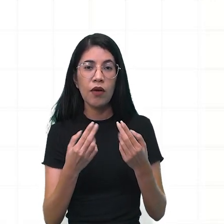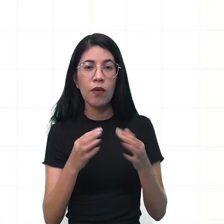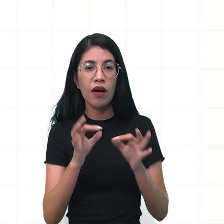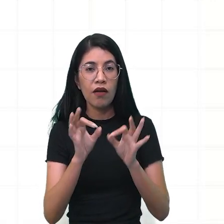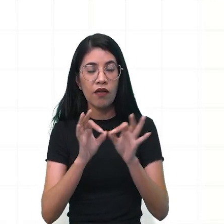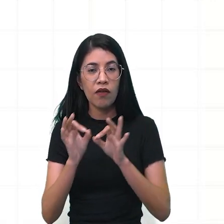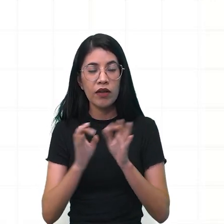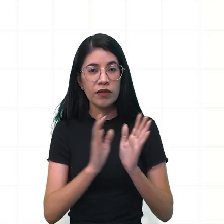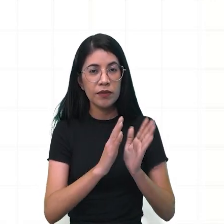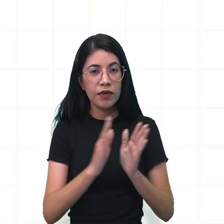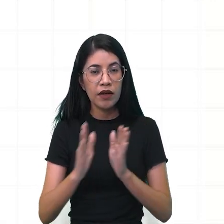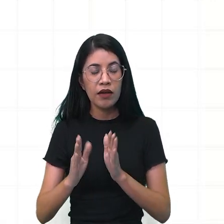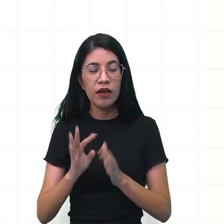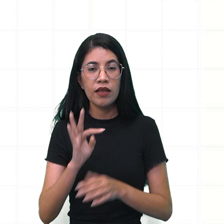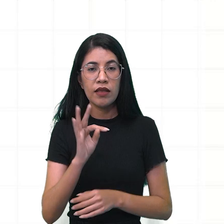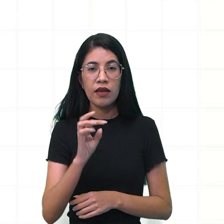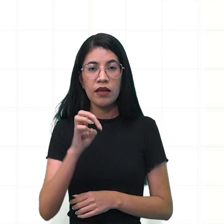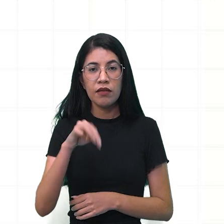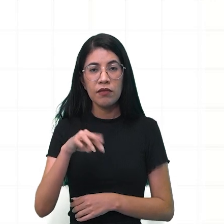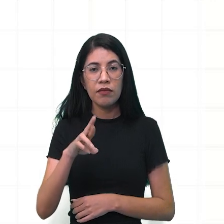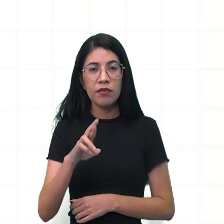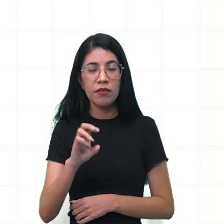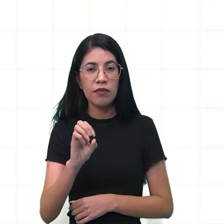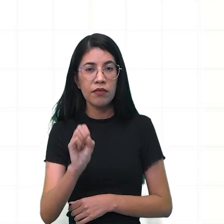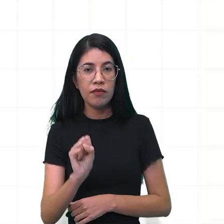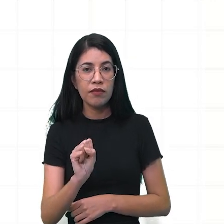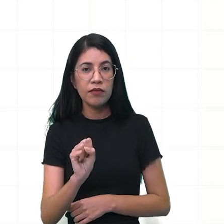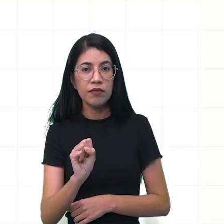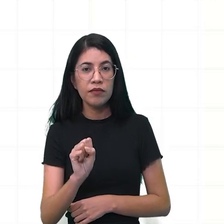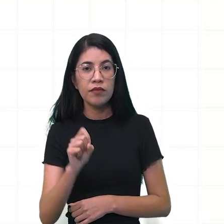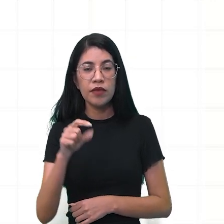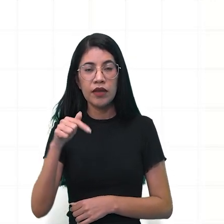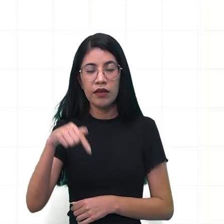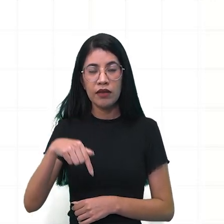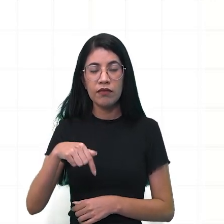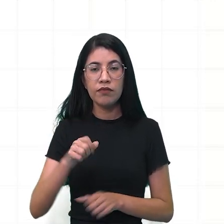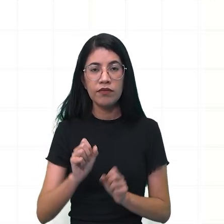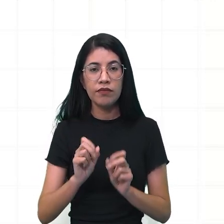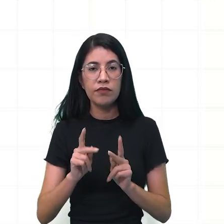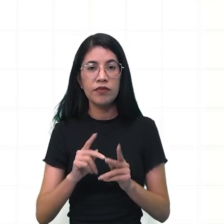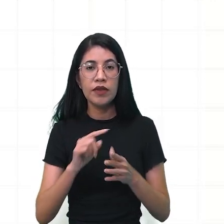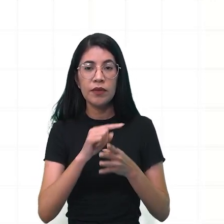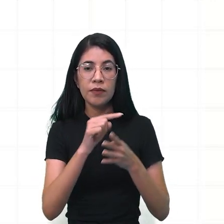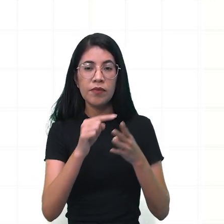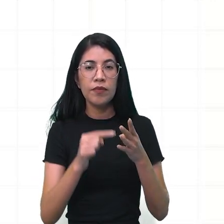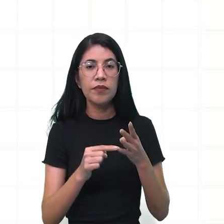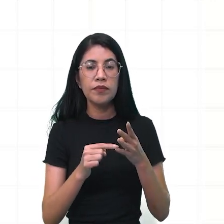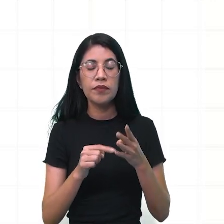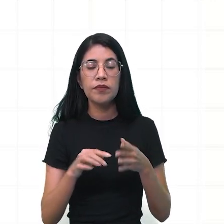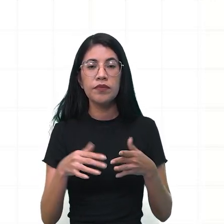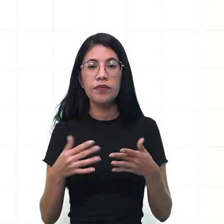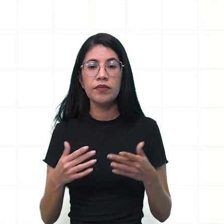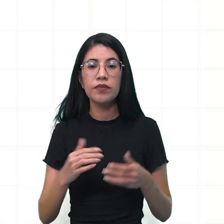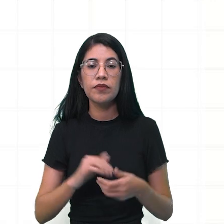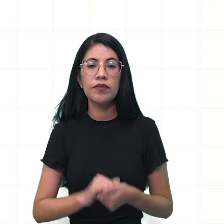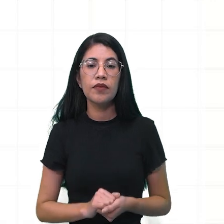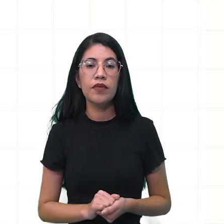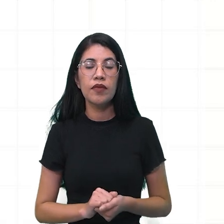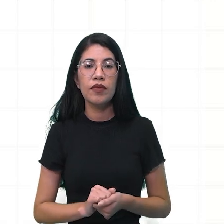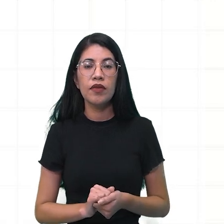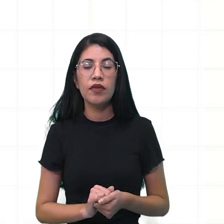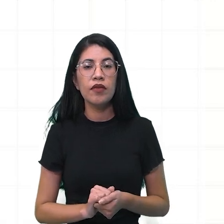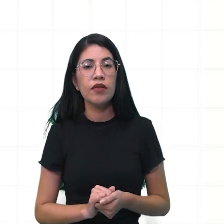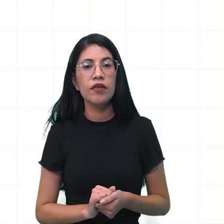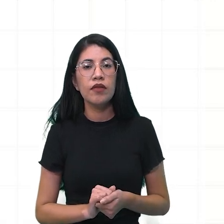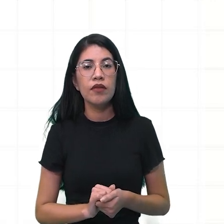nossa, será T, M, R, S, certo? Então, a alternativa correta é